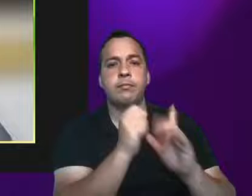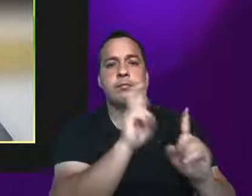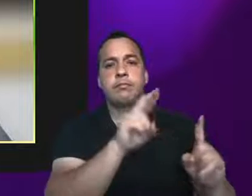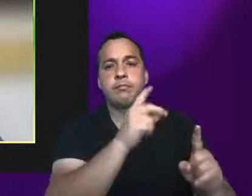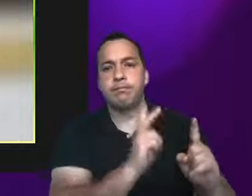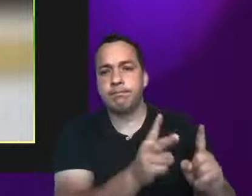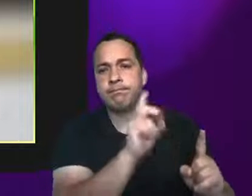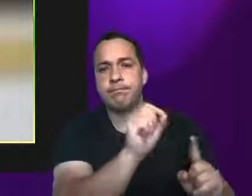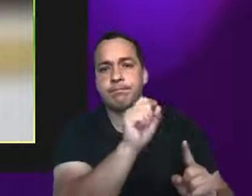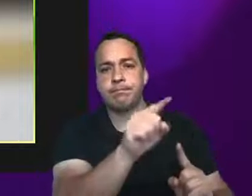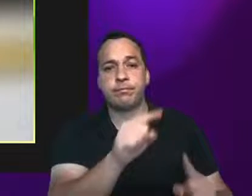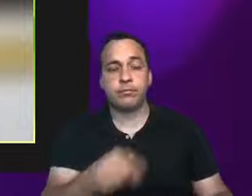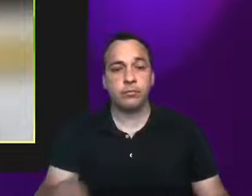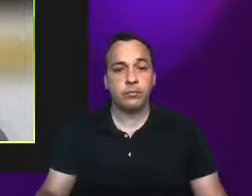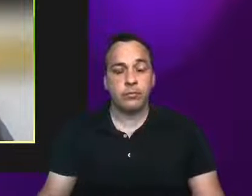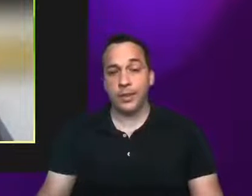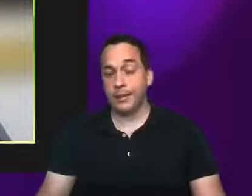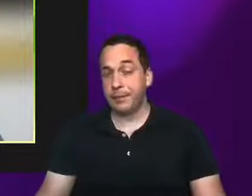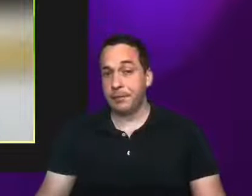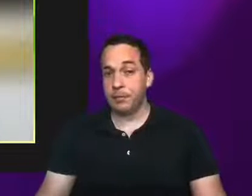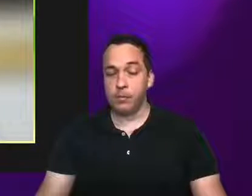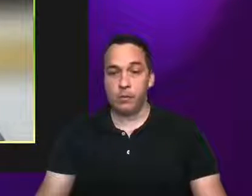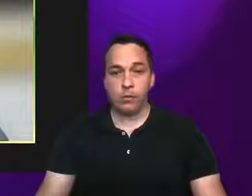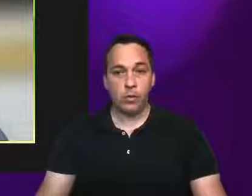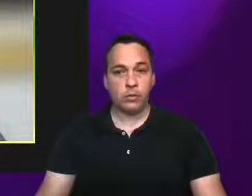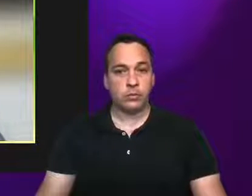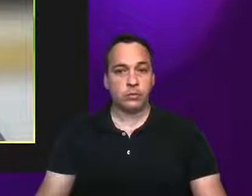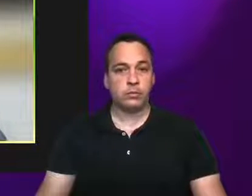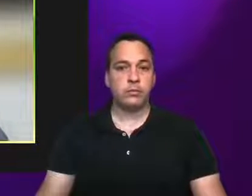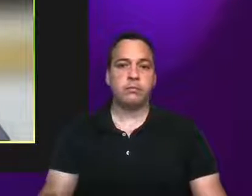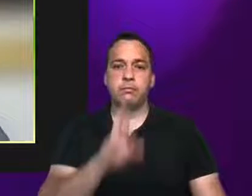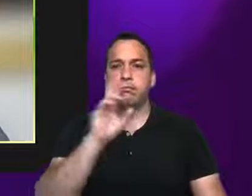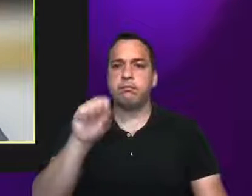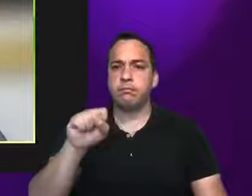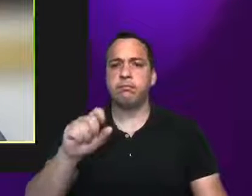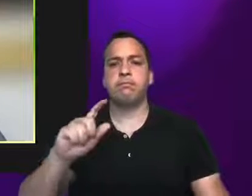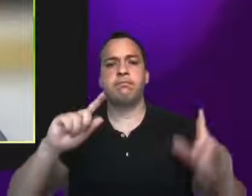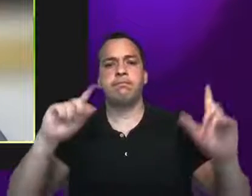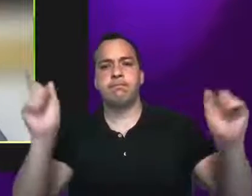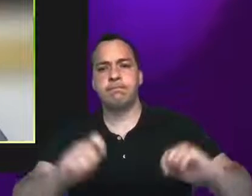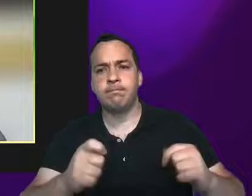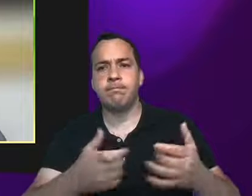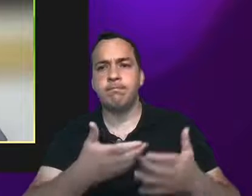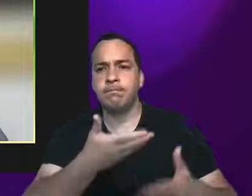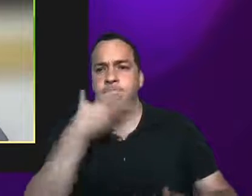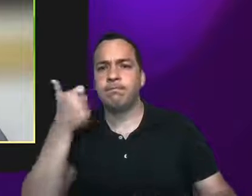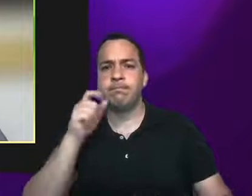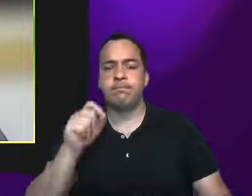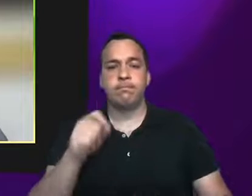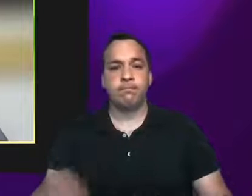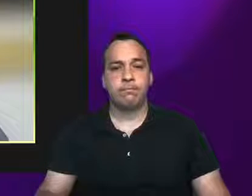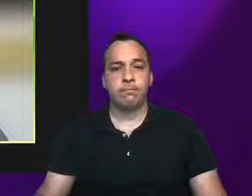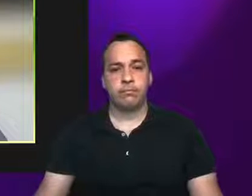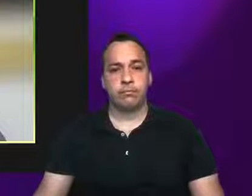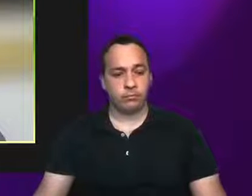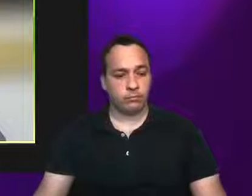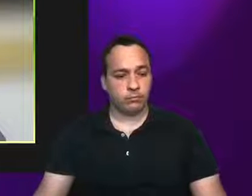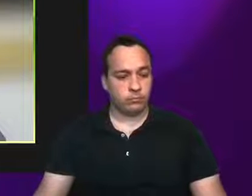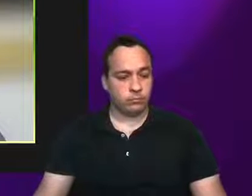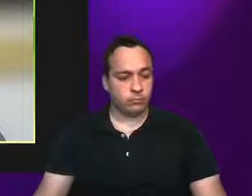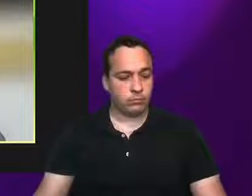Então, respondo por ela que é possível e desejável a atuação